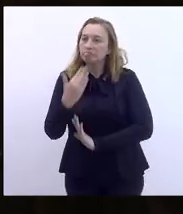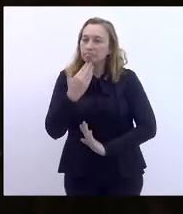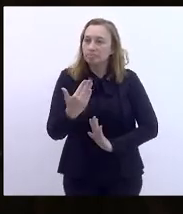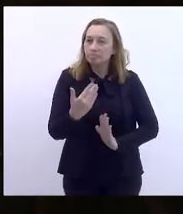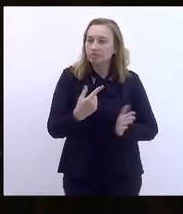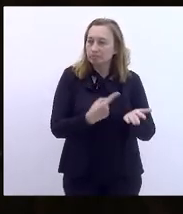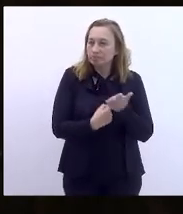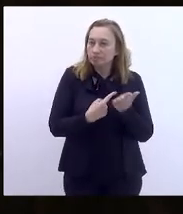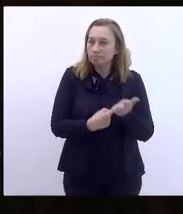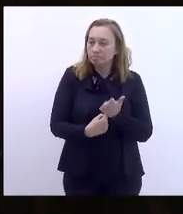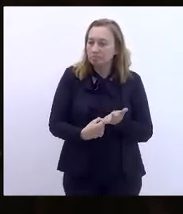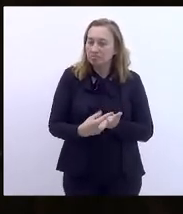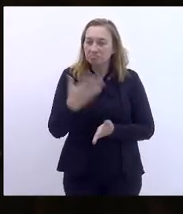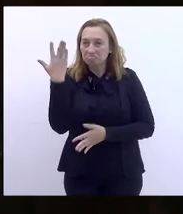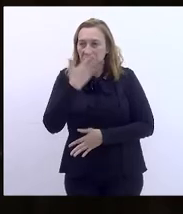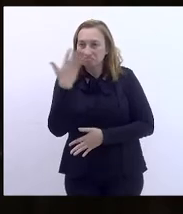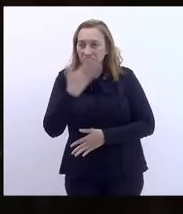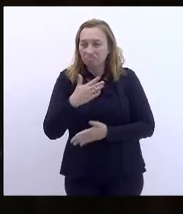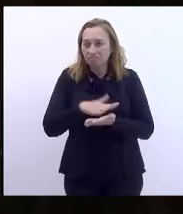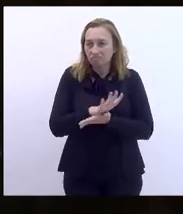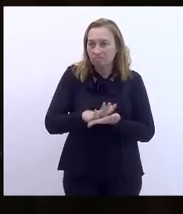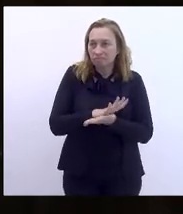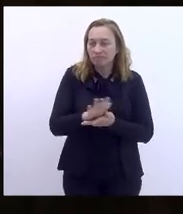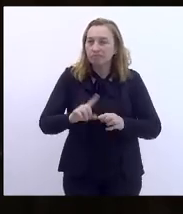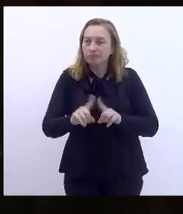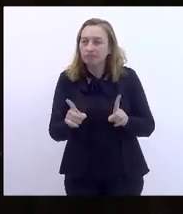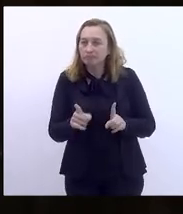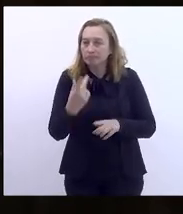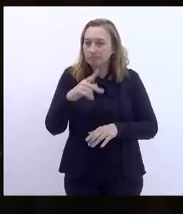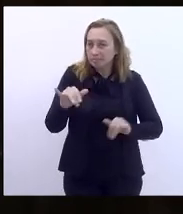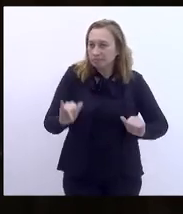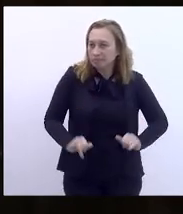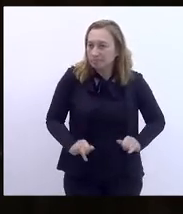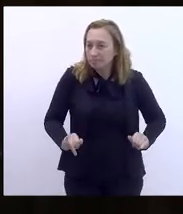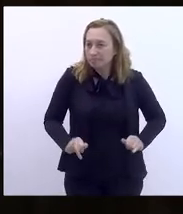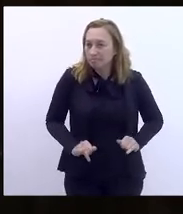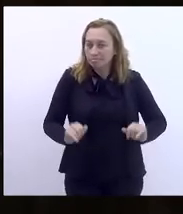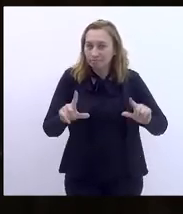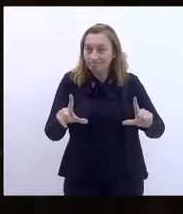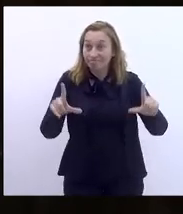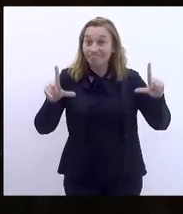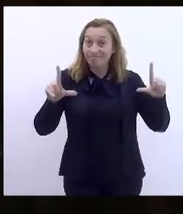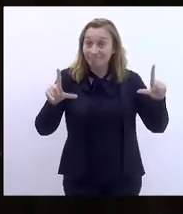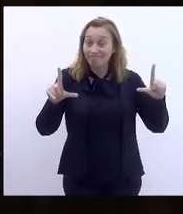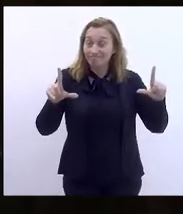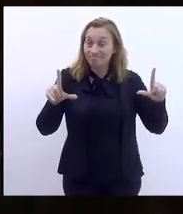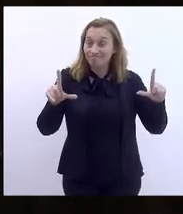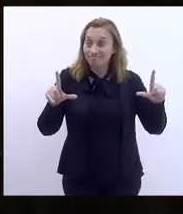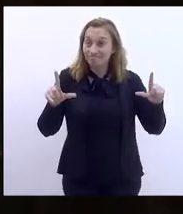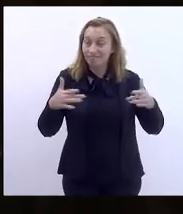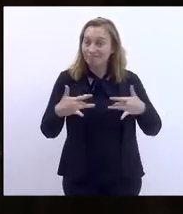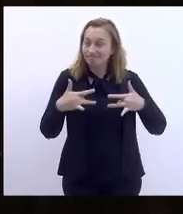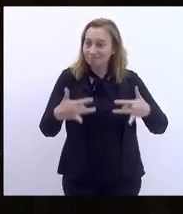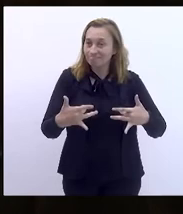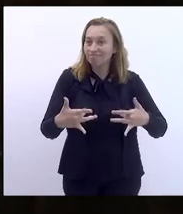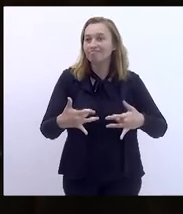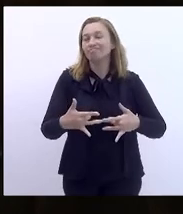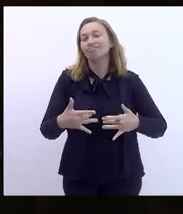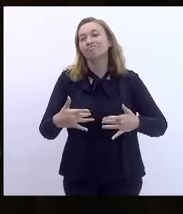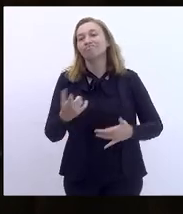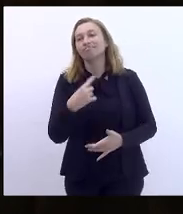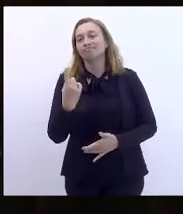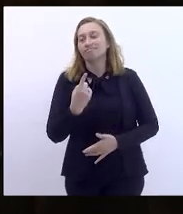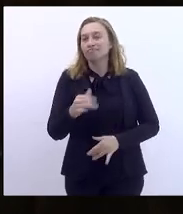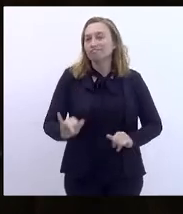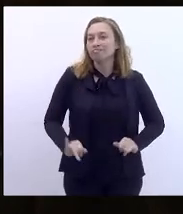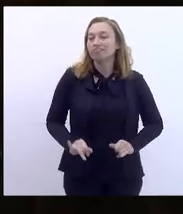e muitos filhos que não vê mas quando sua dois está no jornal fortes temos muitos que se solidarizam com